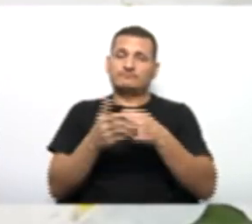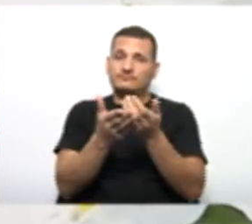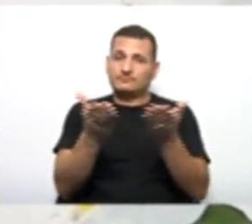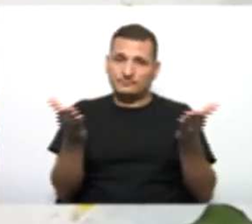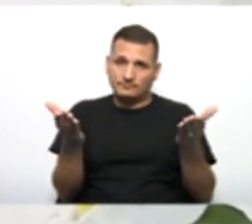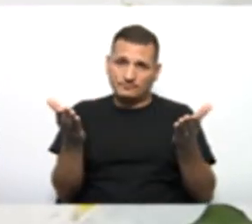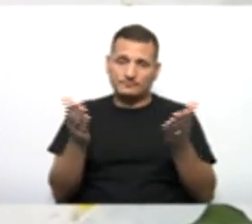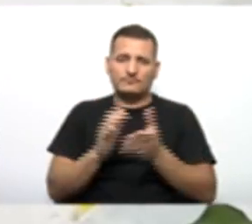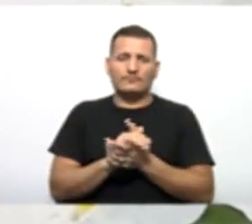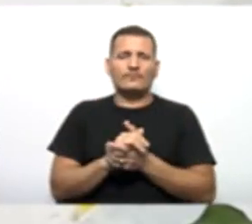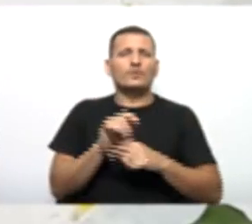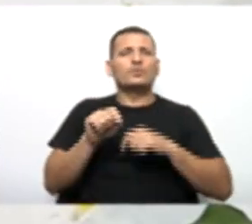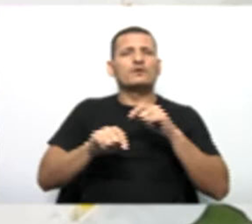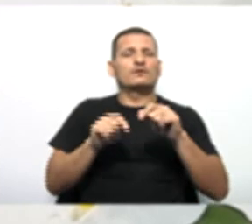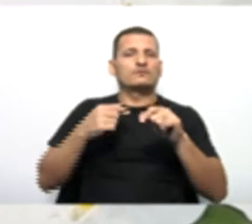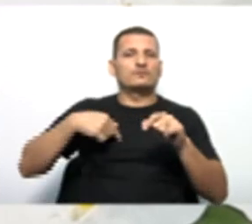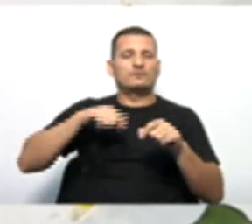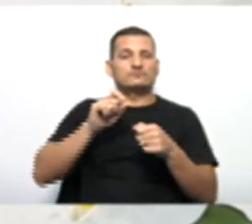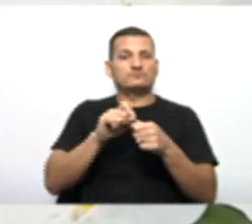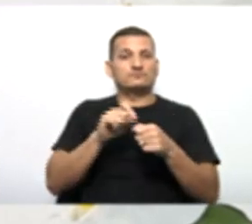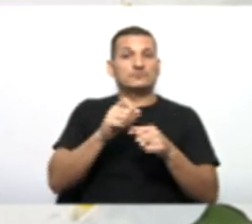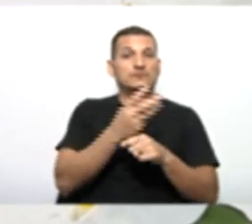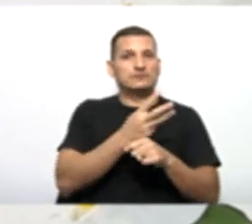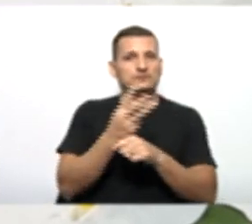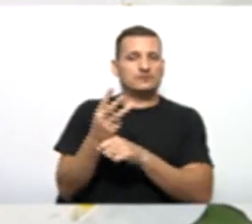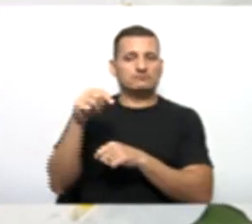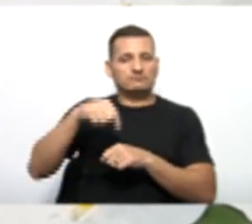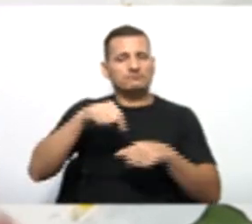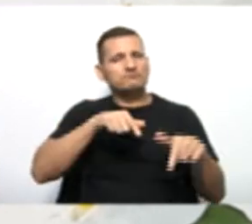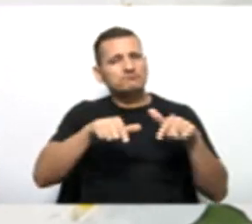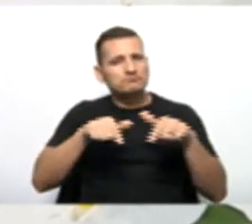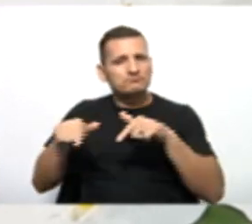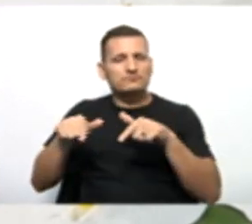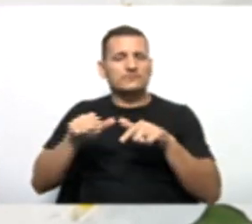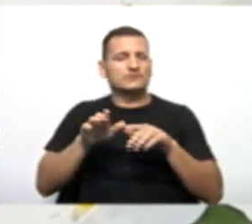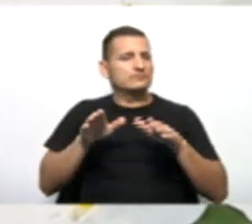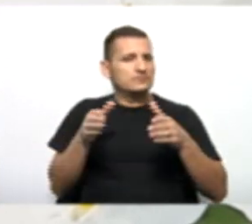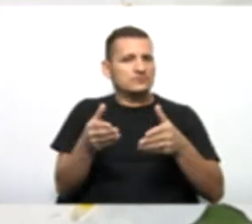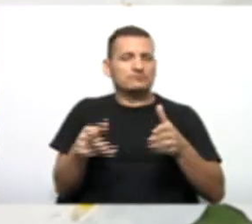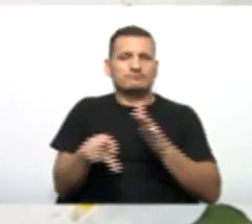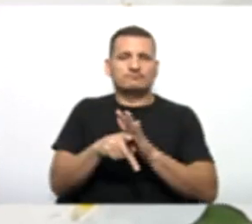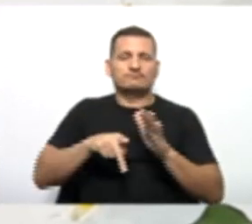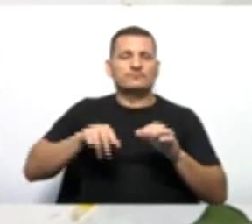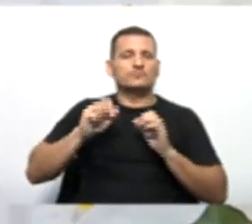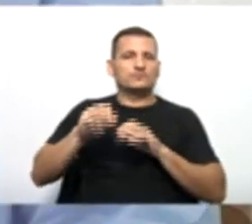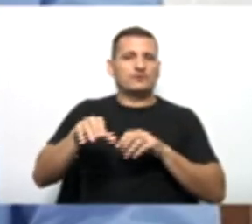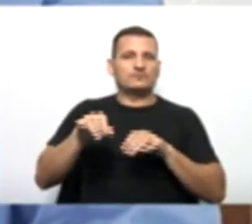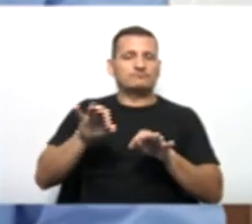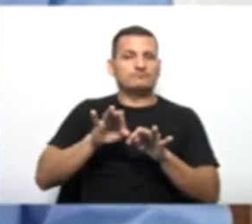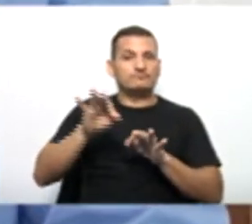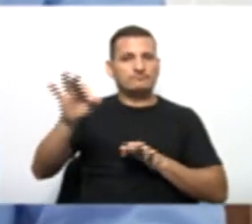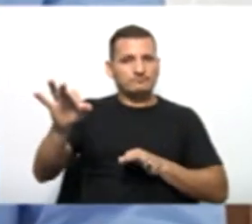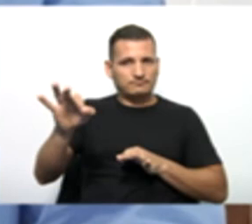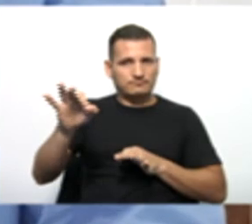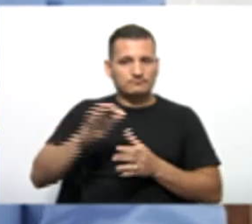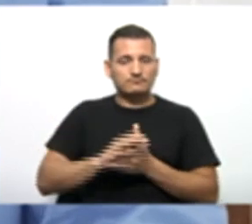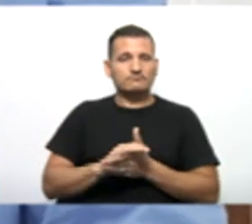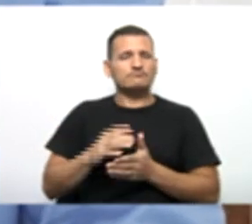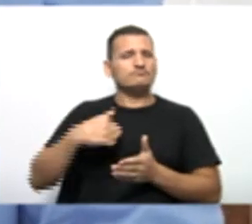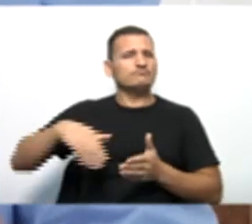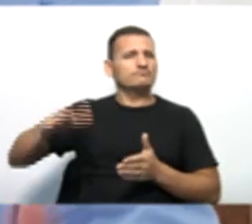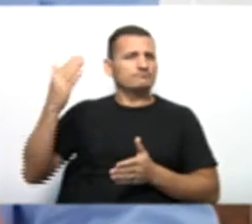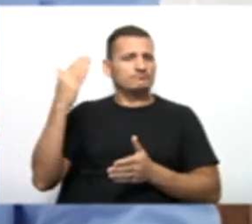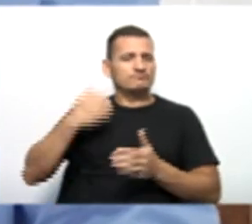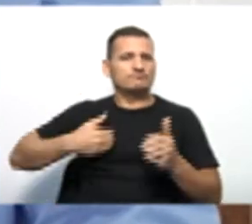sobre ações que nós desenvolvemos nesses 3 anos, ações específicas para a educação à distância. Quando nós assumimos o IFRA